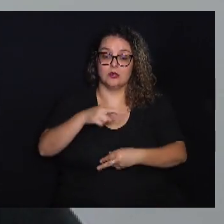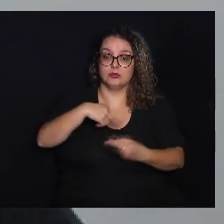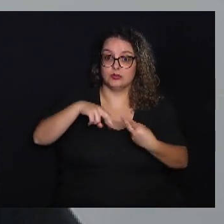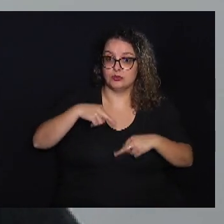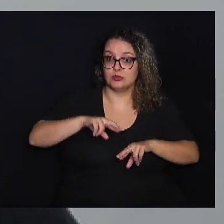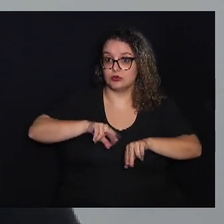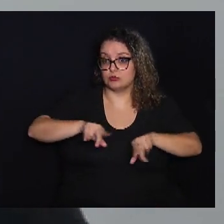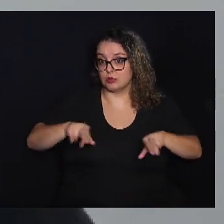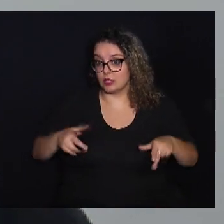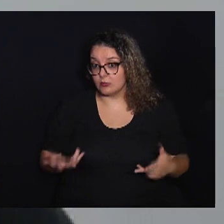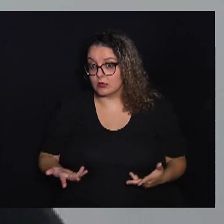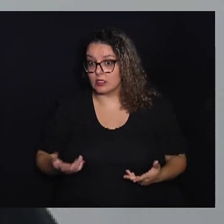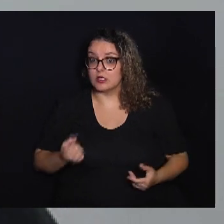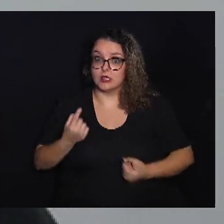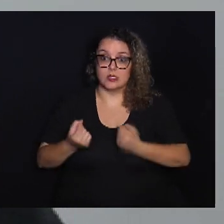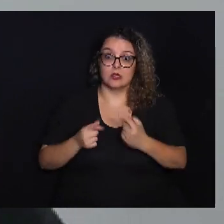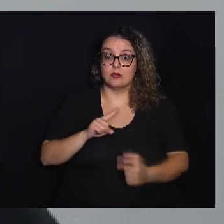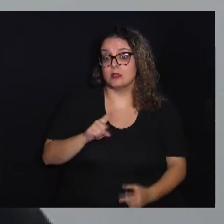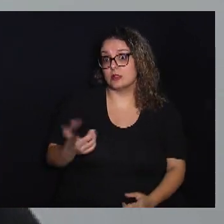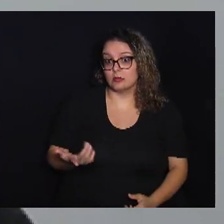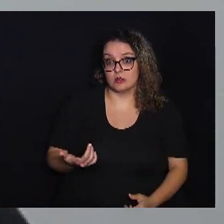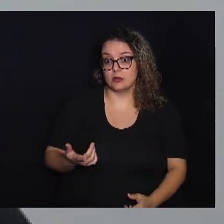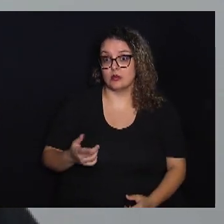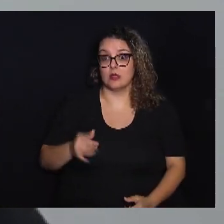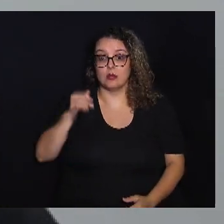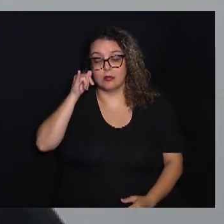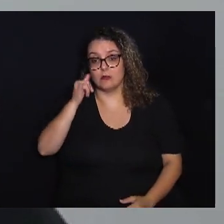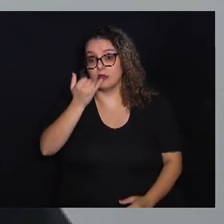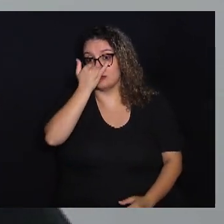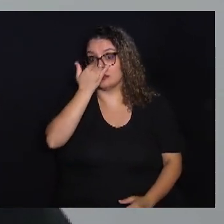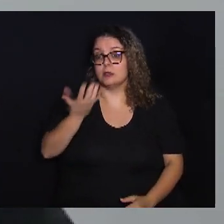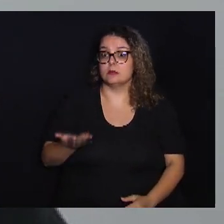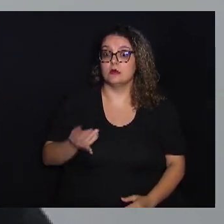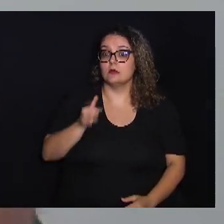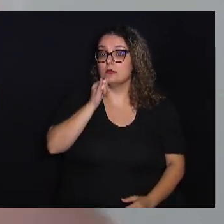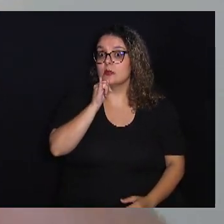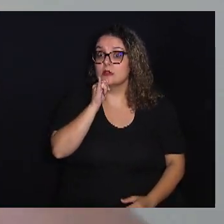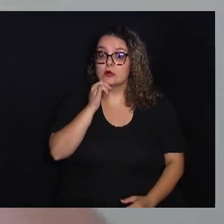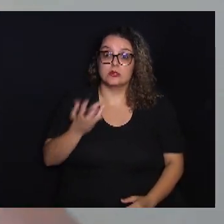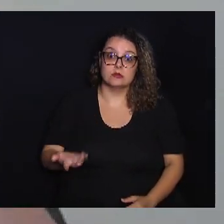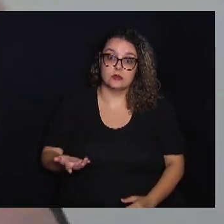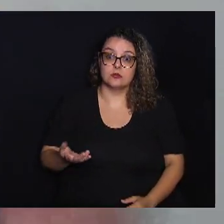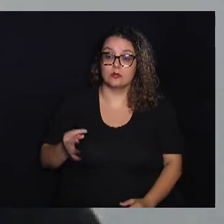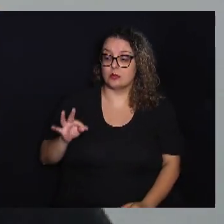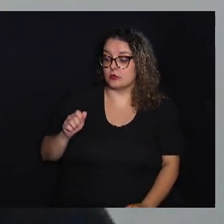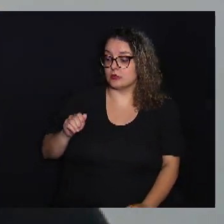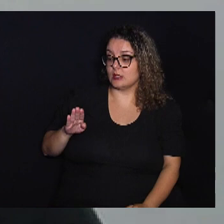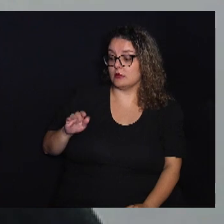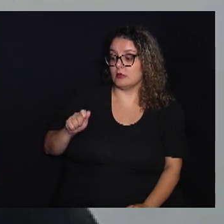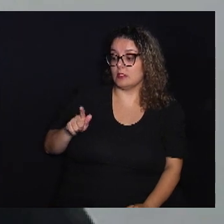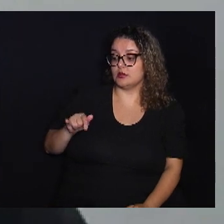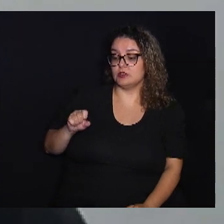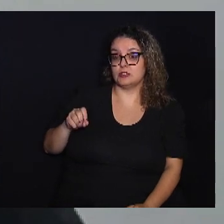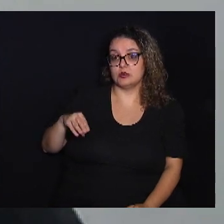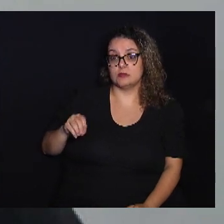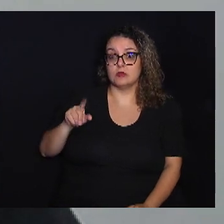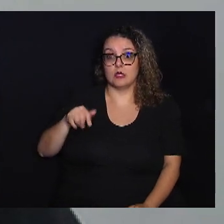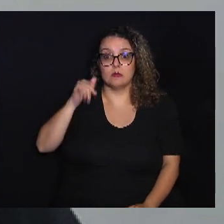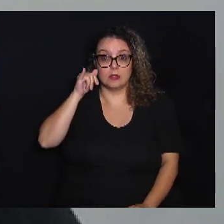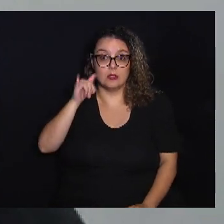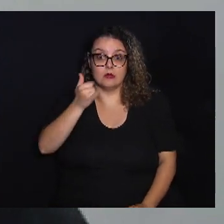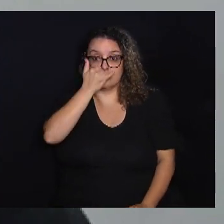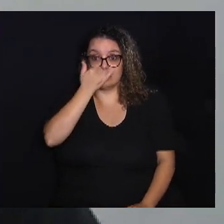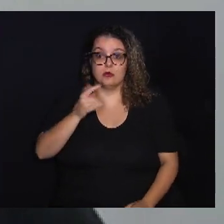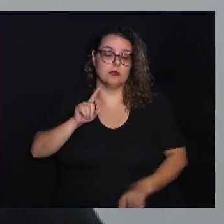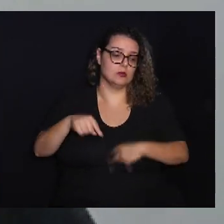exemplo, o tabagismo é um fator prevenível, o resto nem tanto. A poluição, claro que é um fator ambiental que ajudaria,